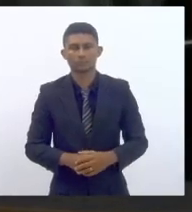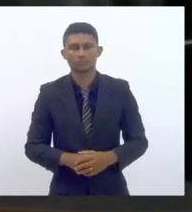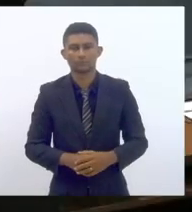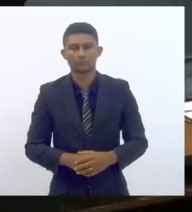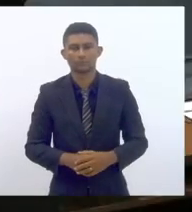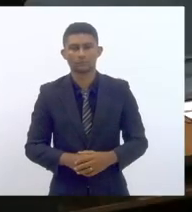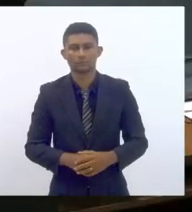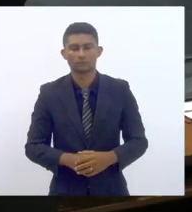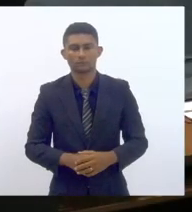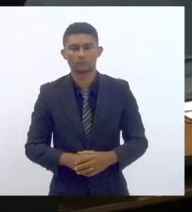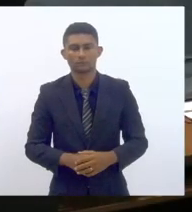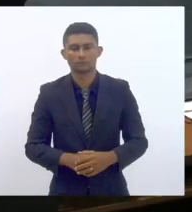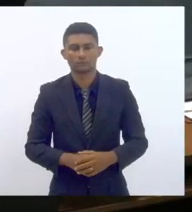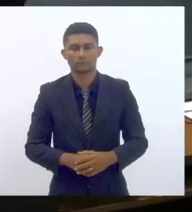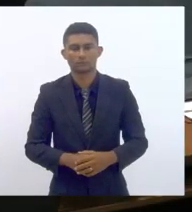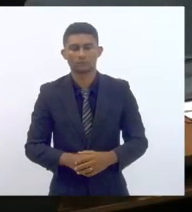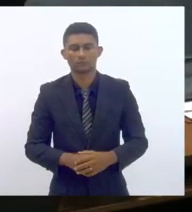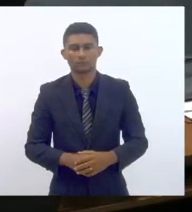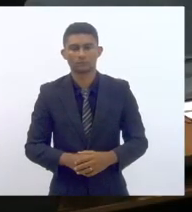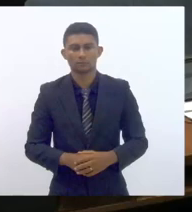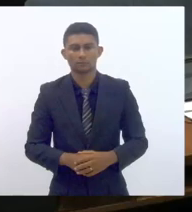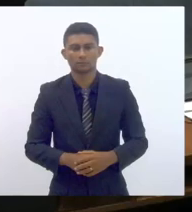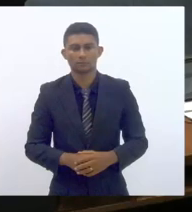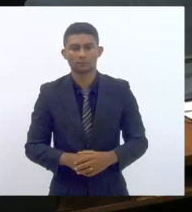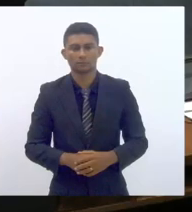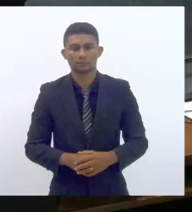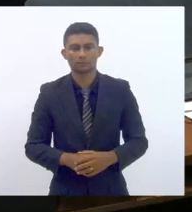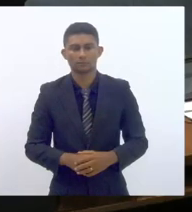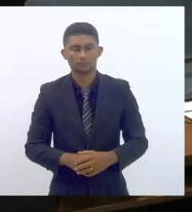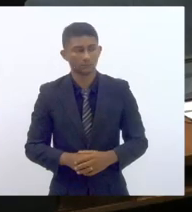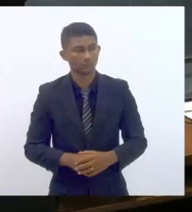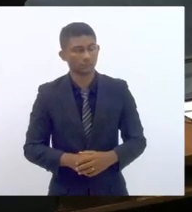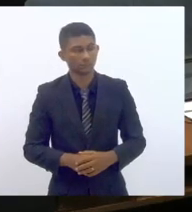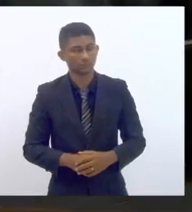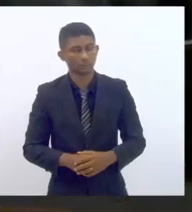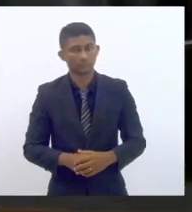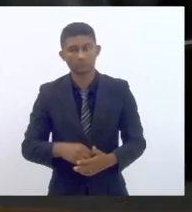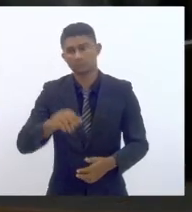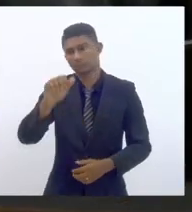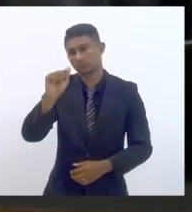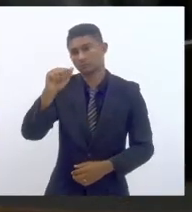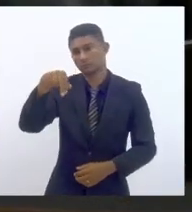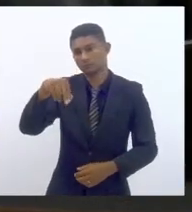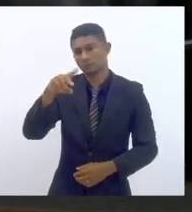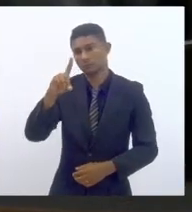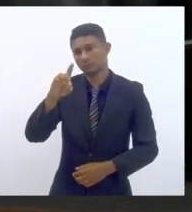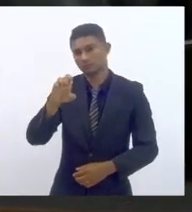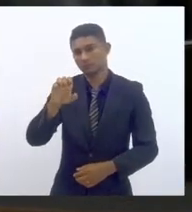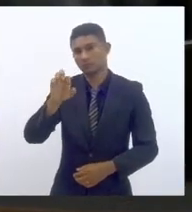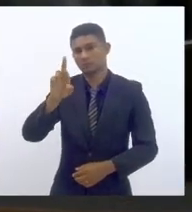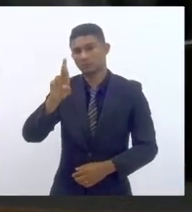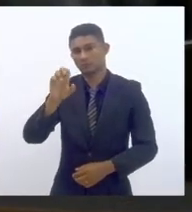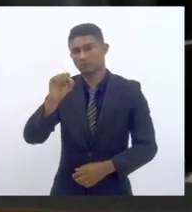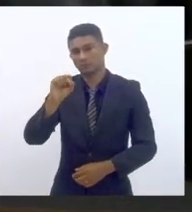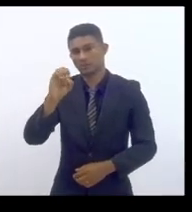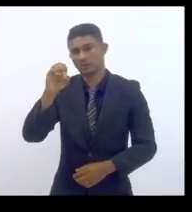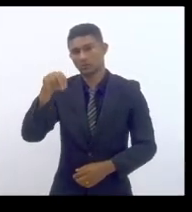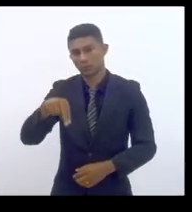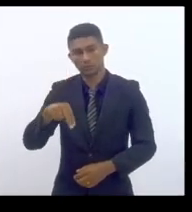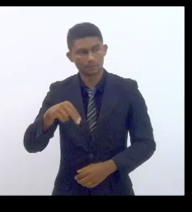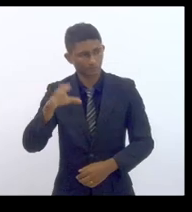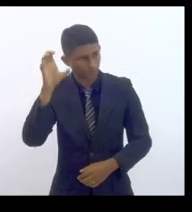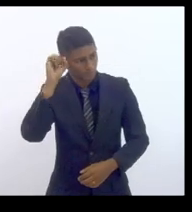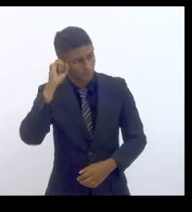Tutuca, questão de ordem. É Anderson Alexandre aqui, tudo bem? Está me escutando? Deputado Anderson Alexandre, perdão. É porque eu estou